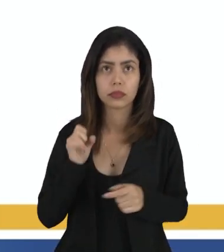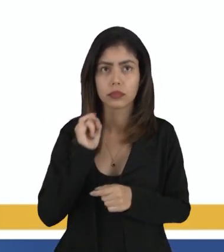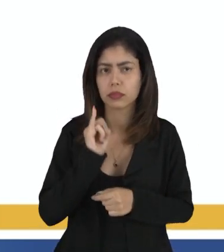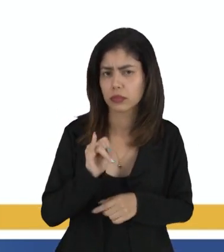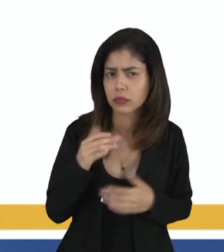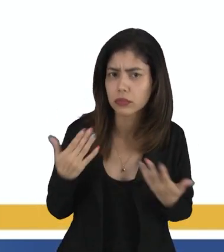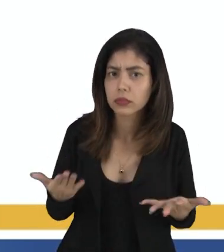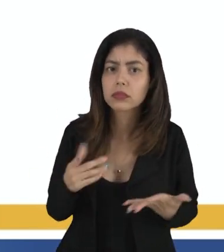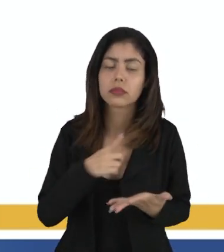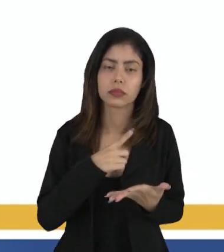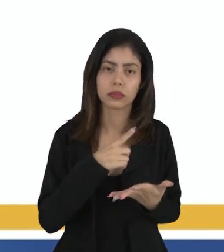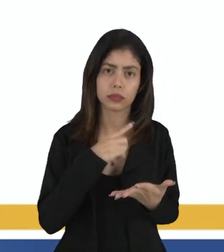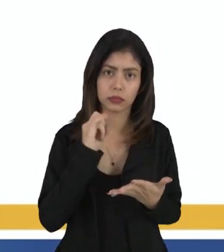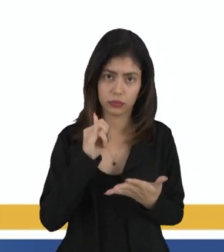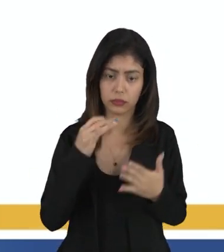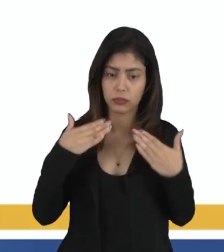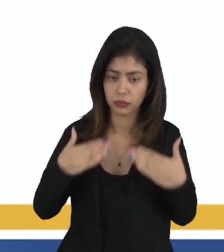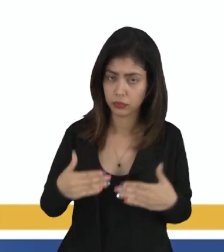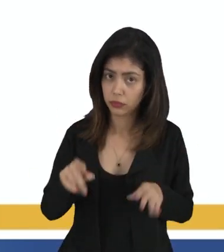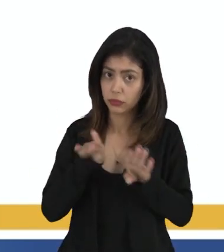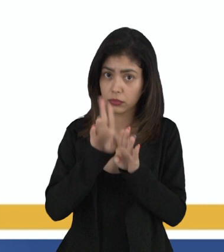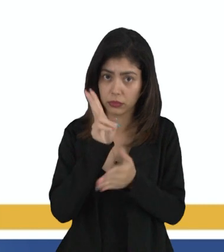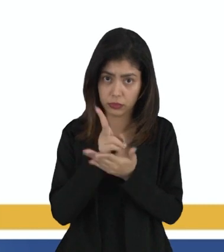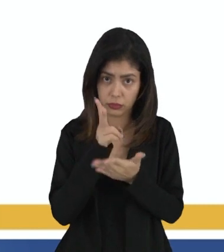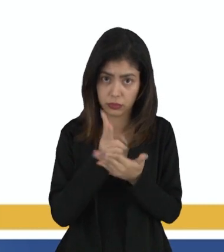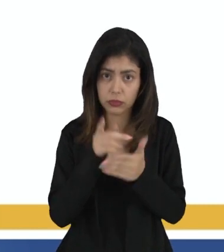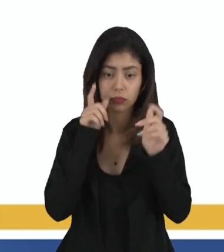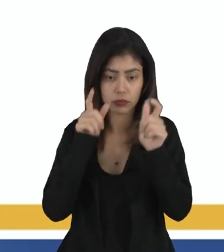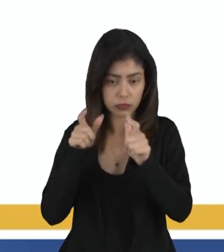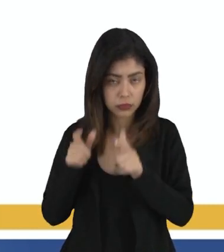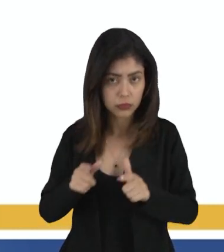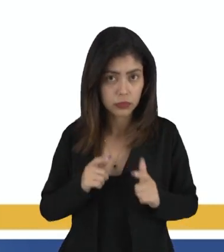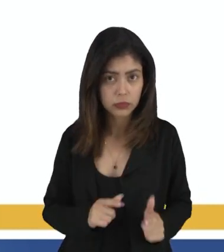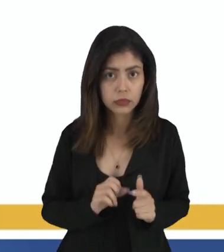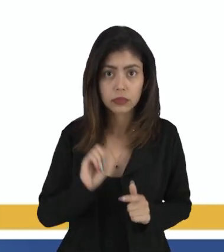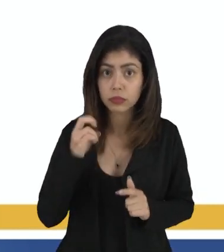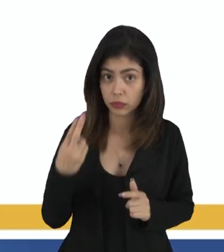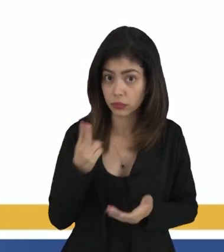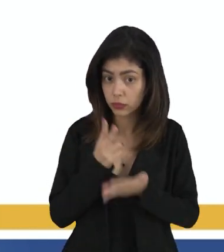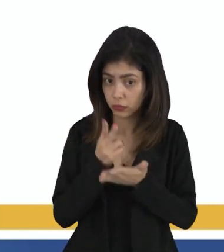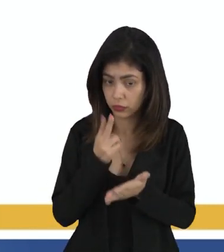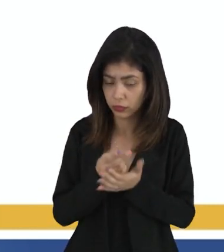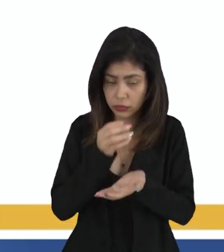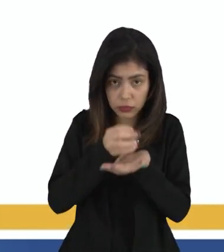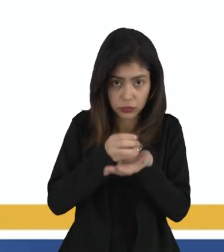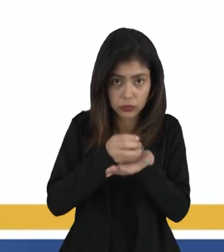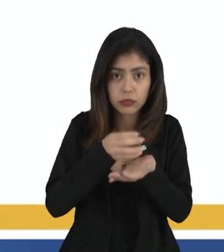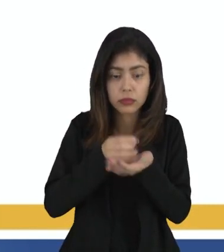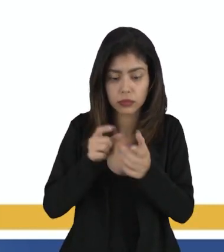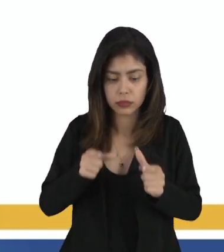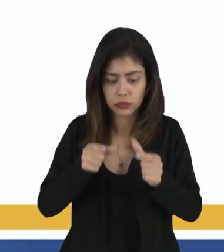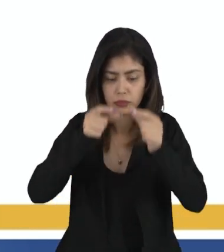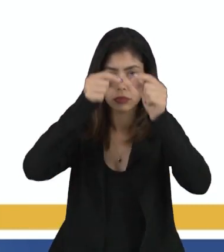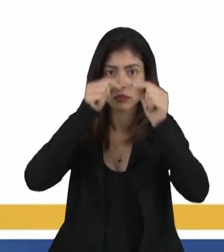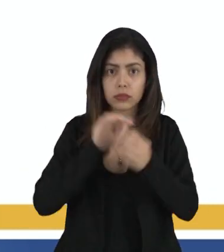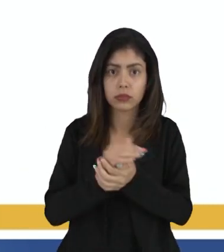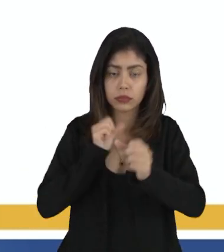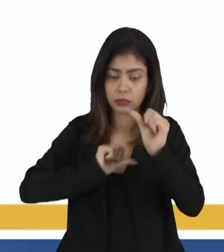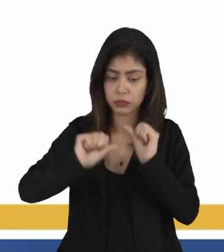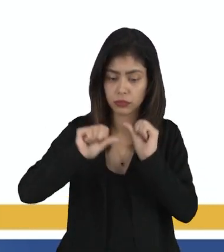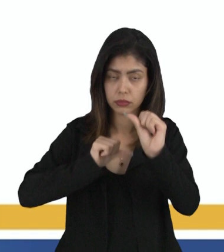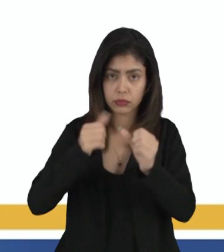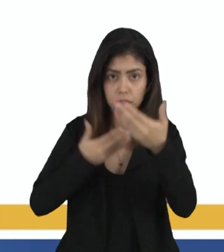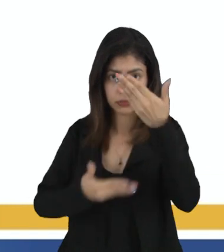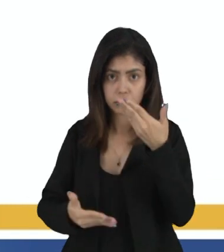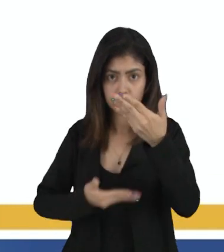vai acontecer? Se esses corpos estão no mesmo ambiente ou no mesmo recipiente, eles tendem a trocar calor entre si